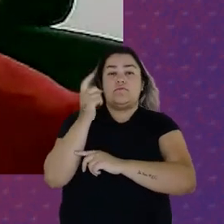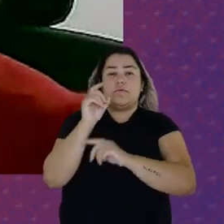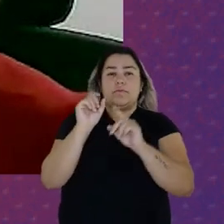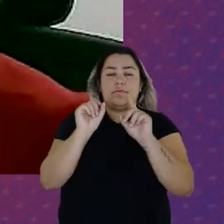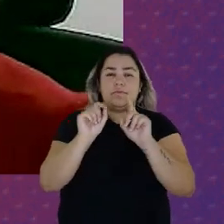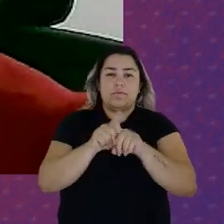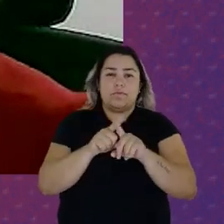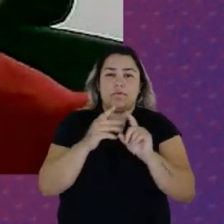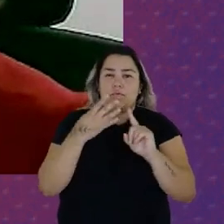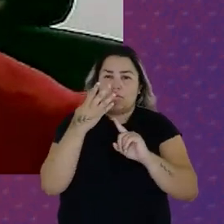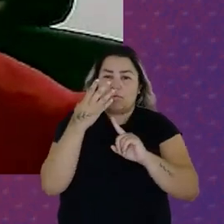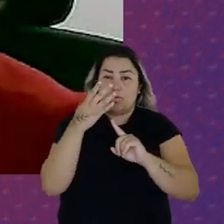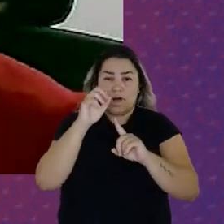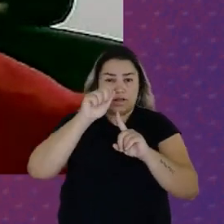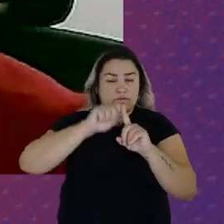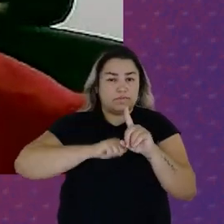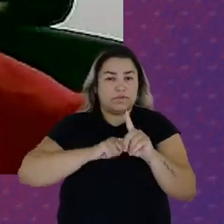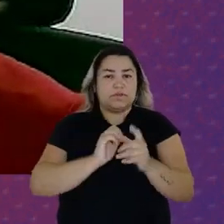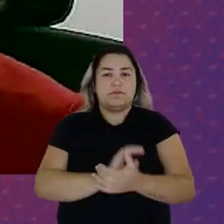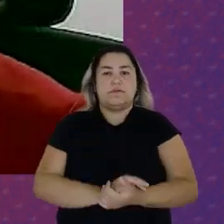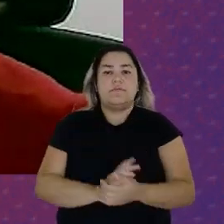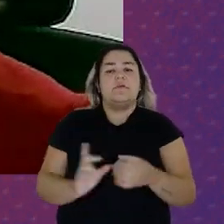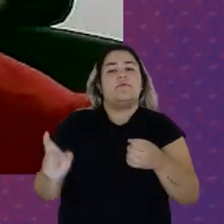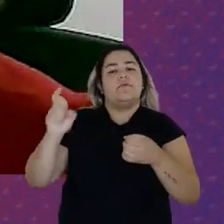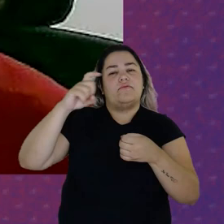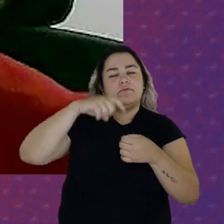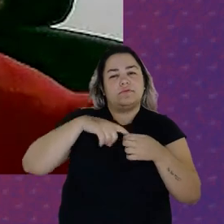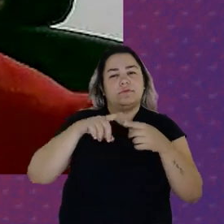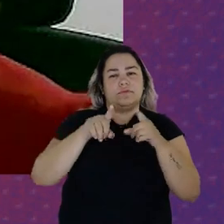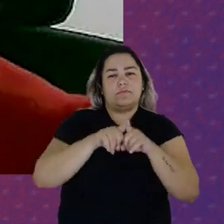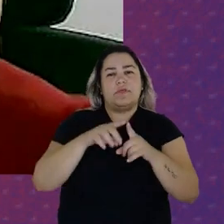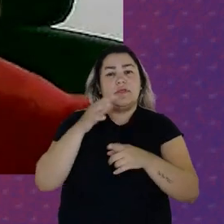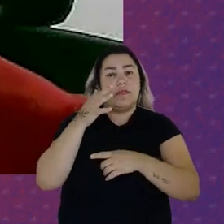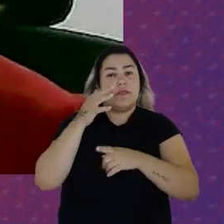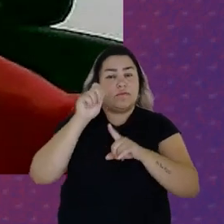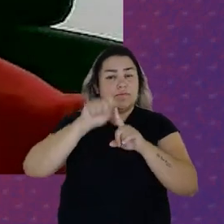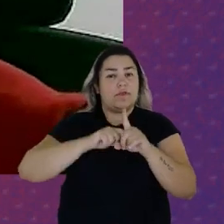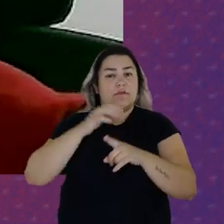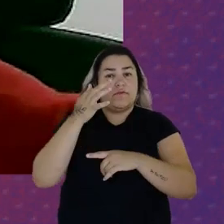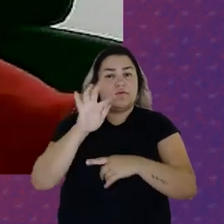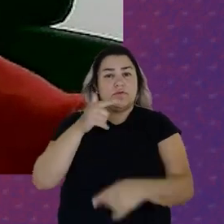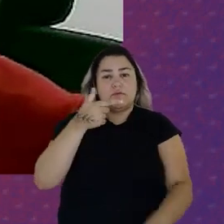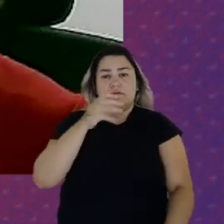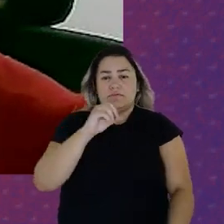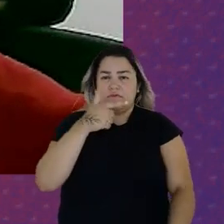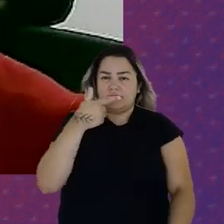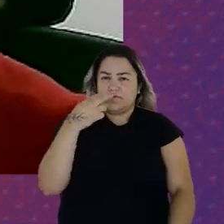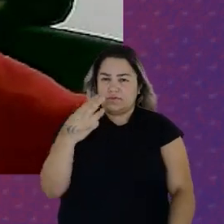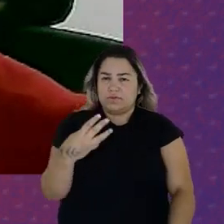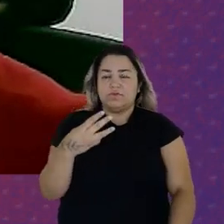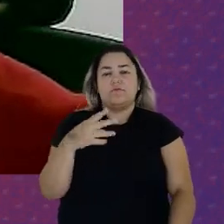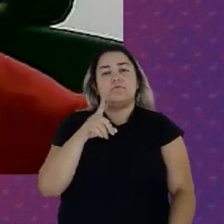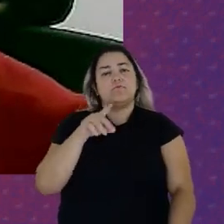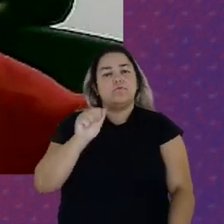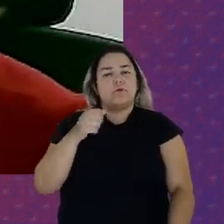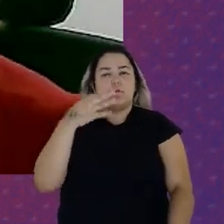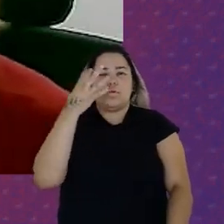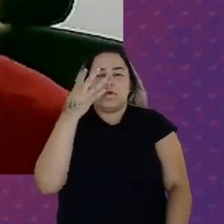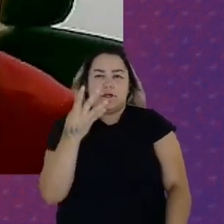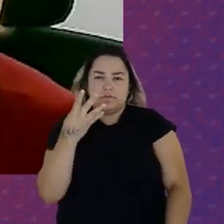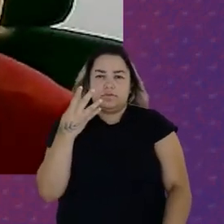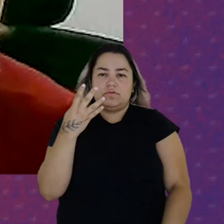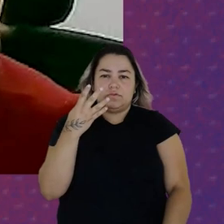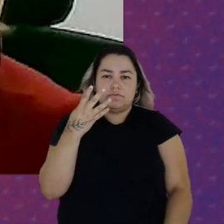meses e retornei em fevereiro de 2023, no dia 4